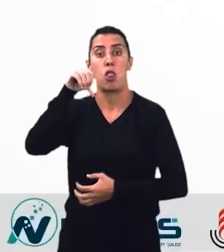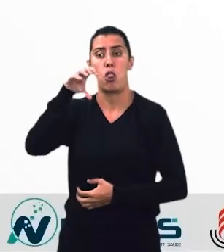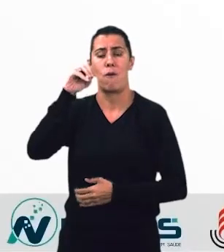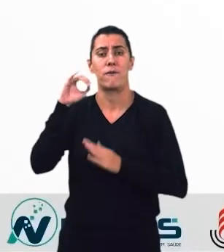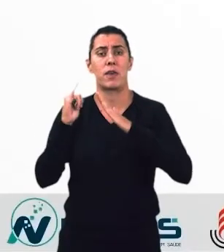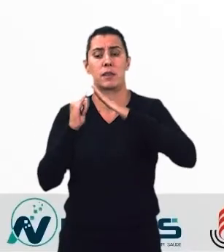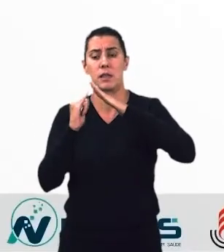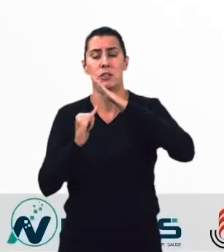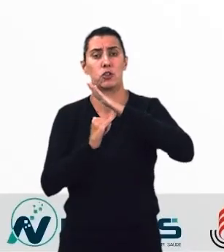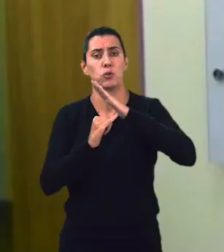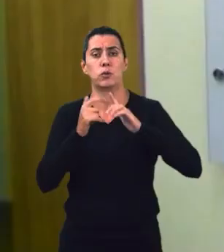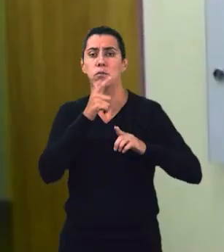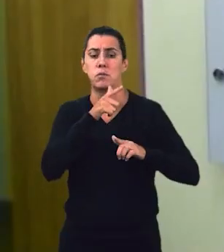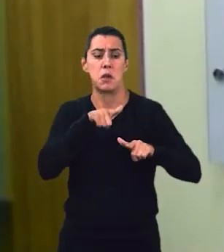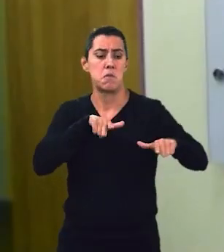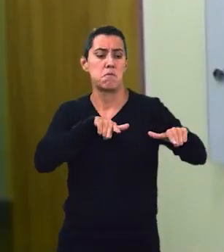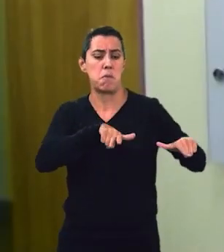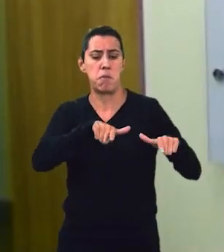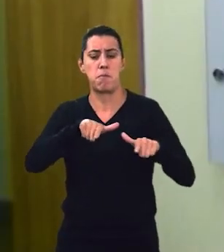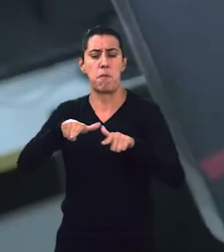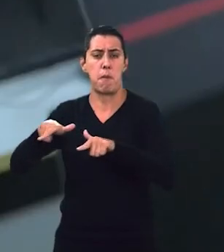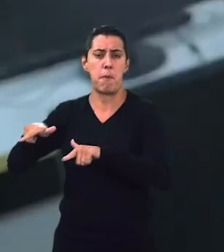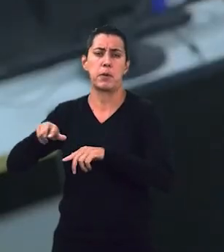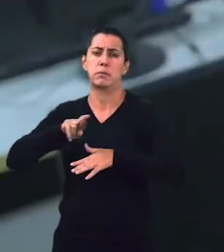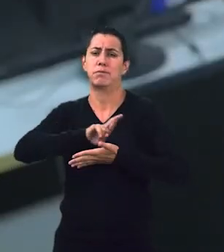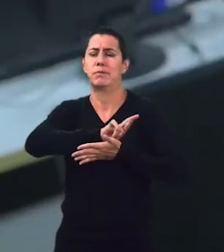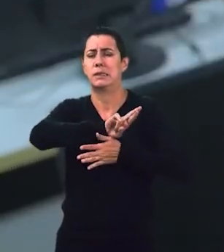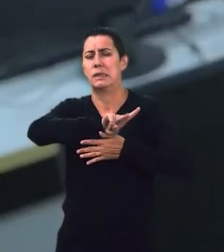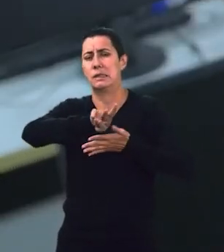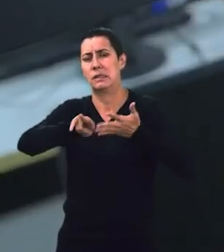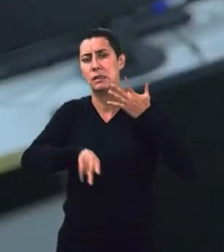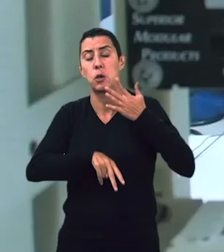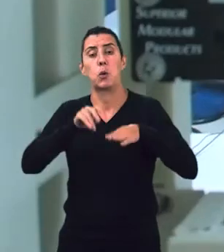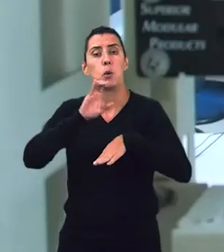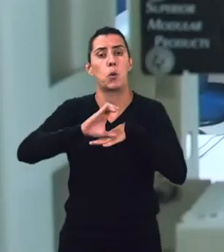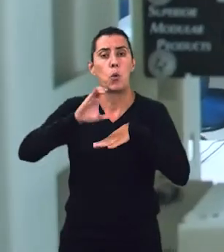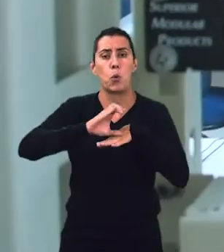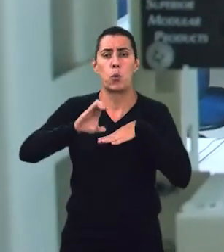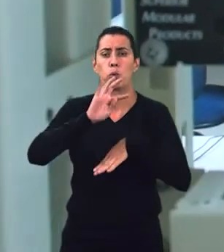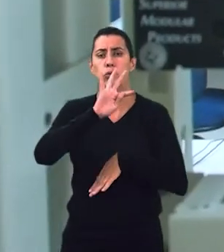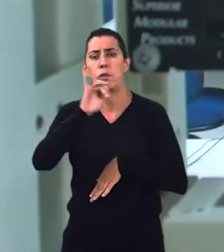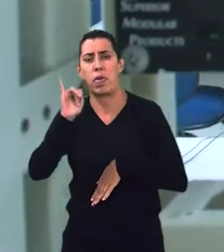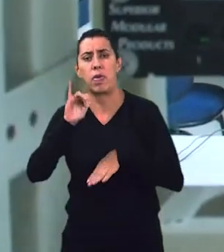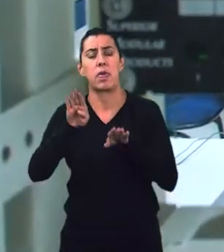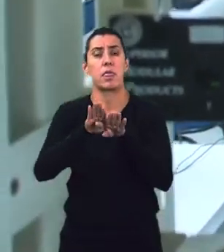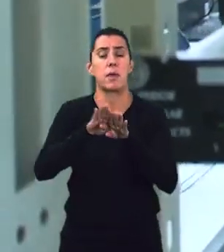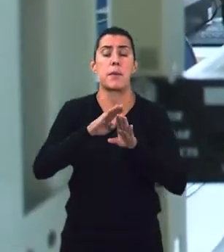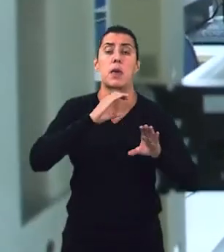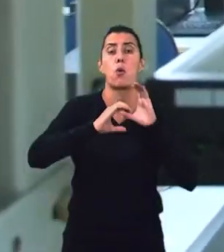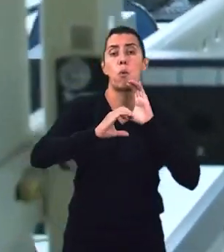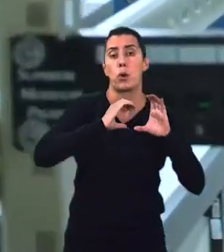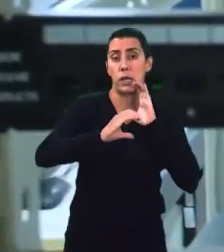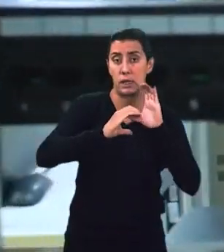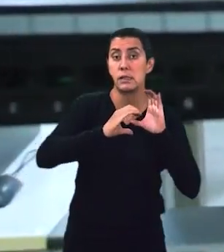com certificação nos temas mais relevantes sobre tecnologias de informação e comunicação.